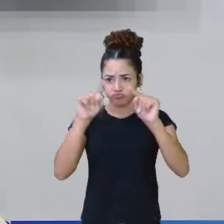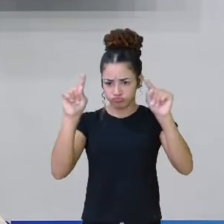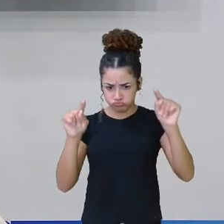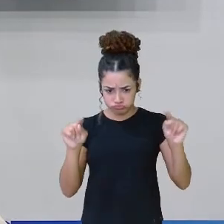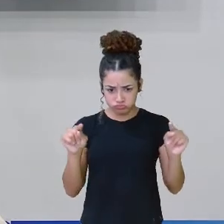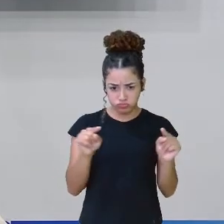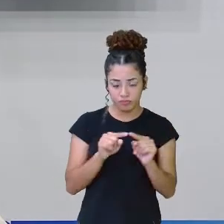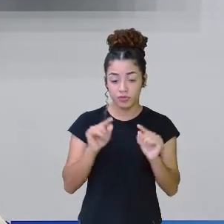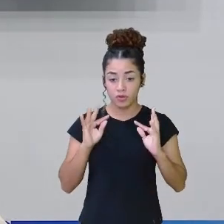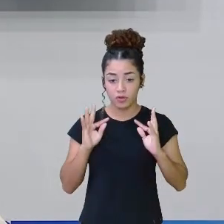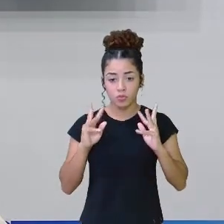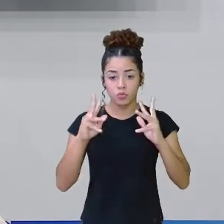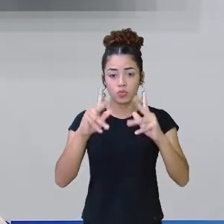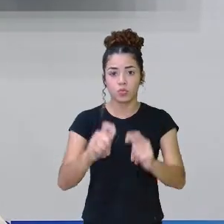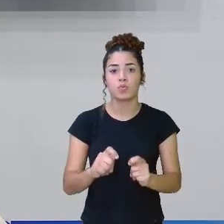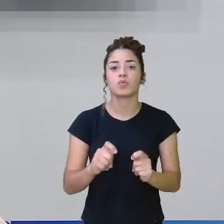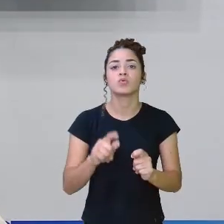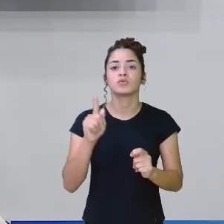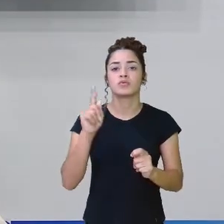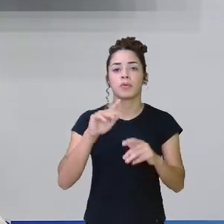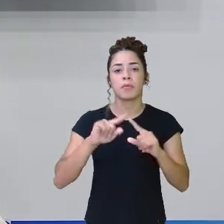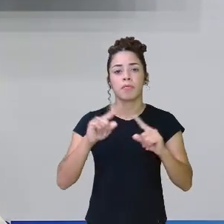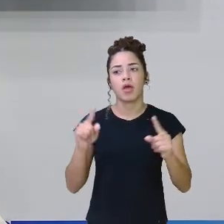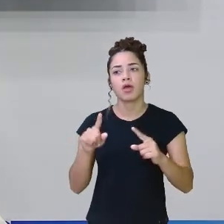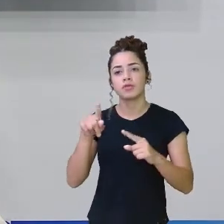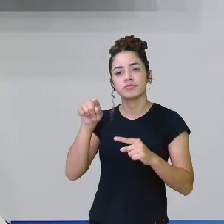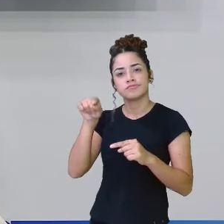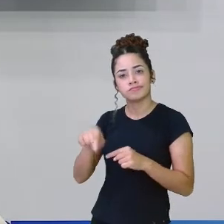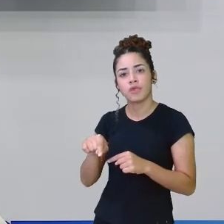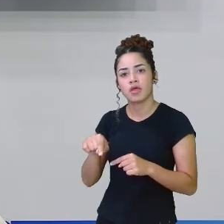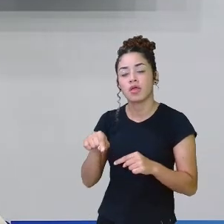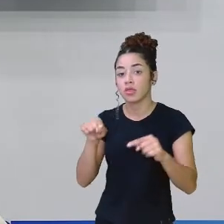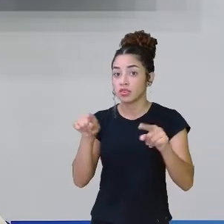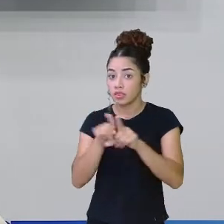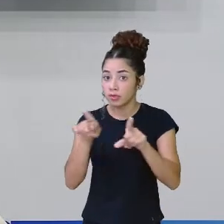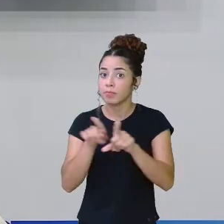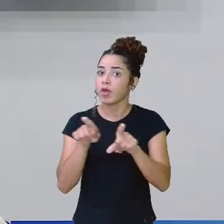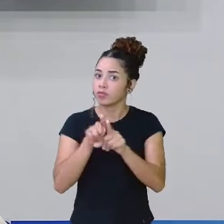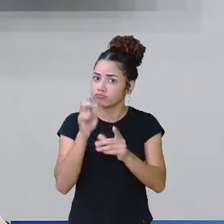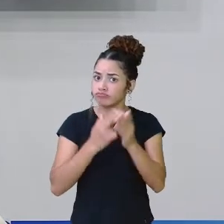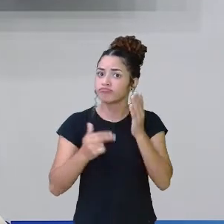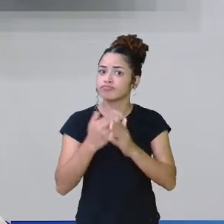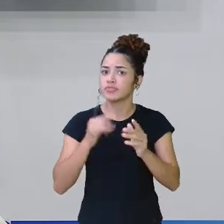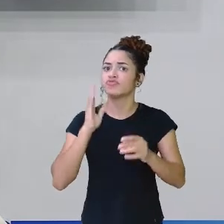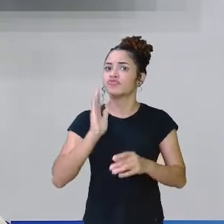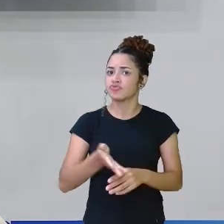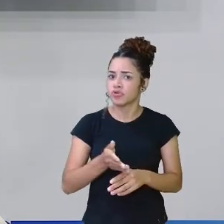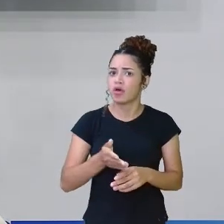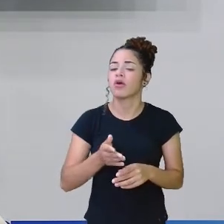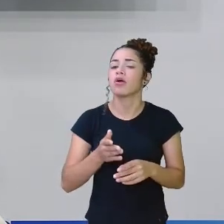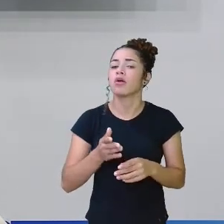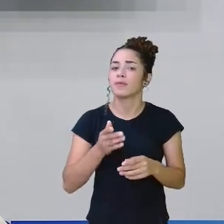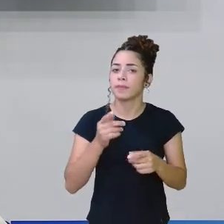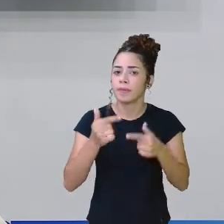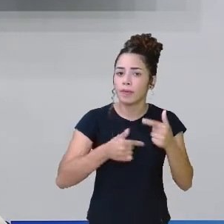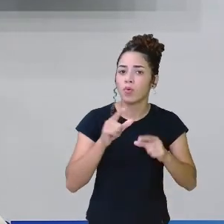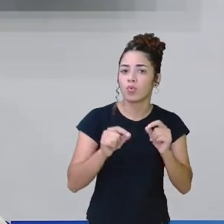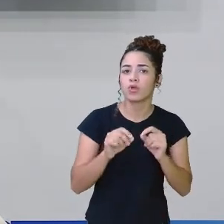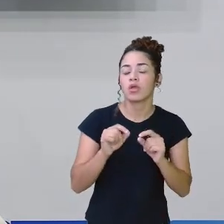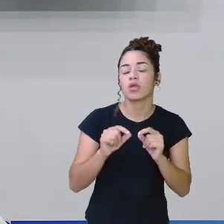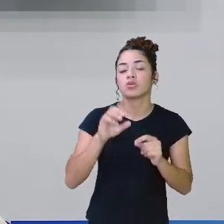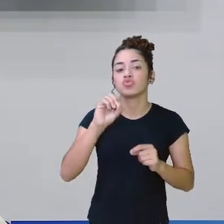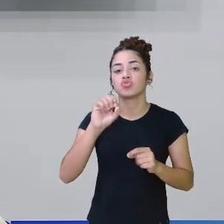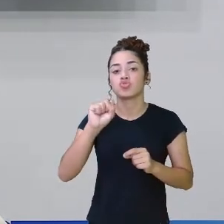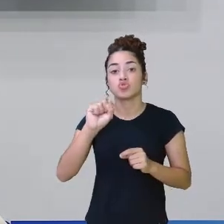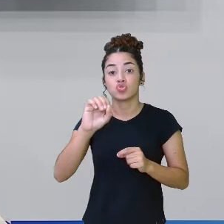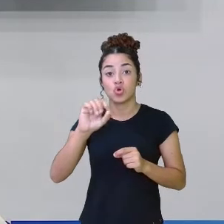um todo, sabendo que os polígonos, eles são figuras planas, tá? A gente já trabalhou os sólidos e percebeu